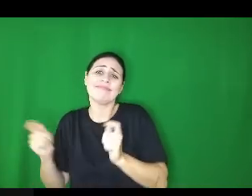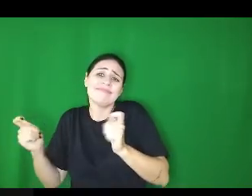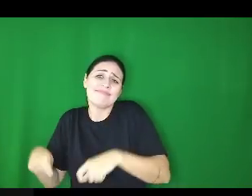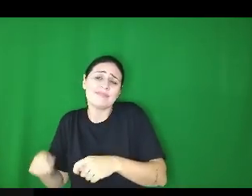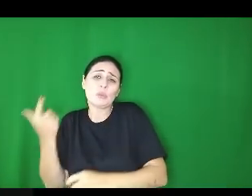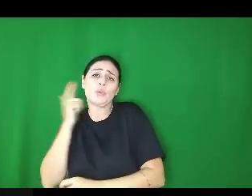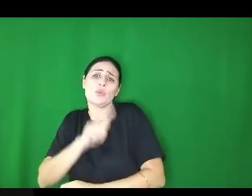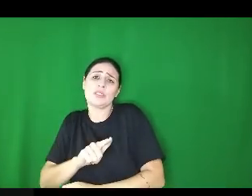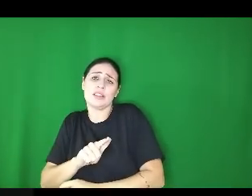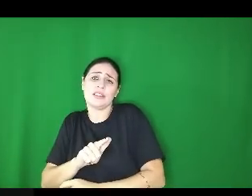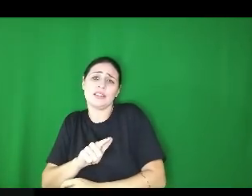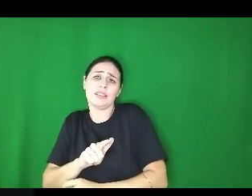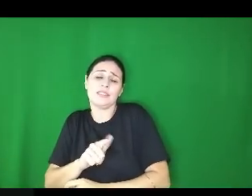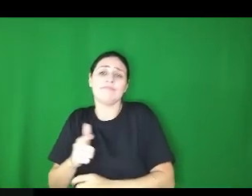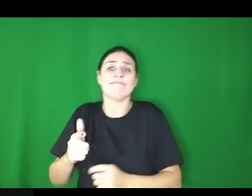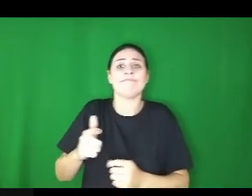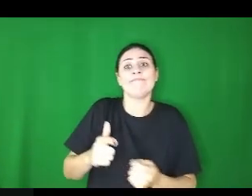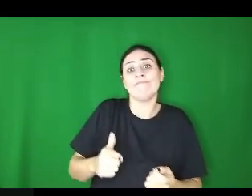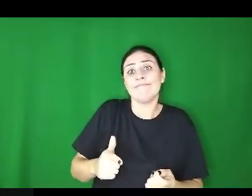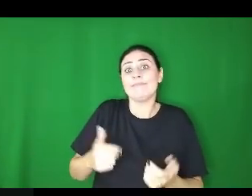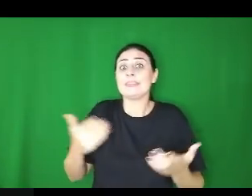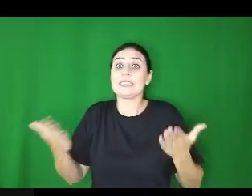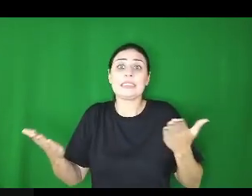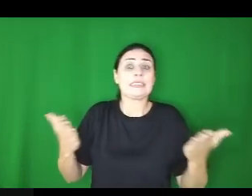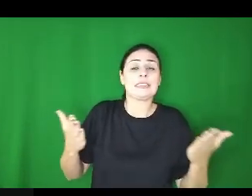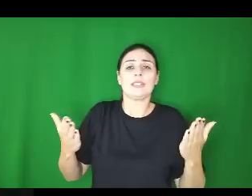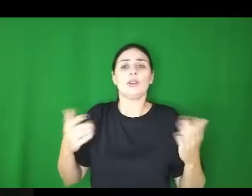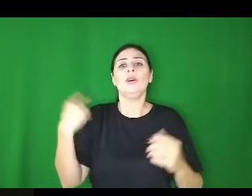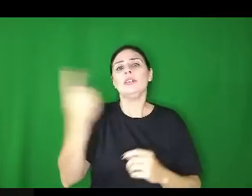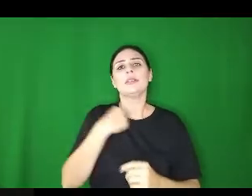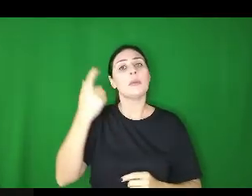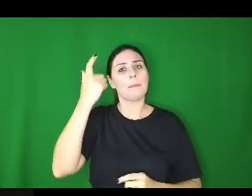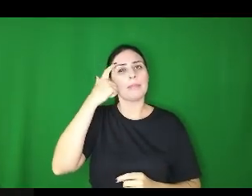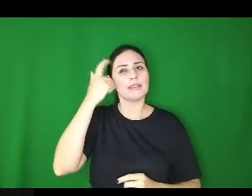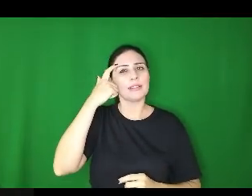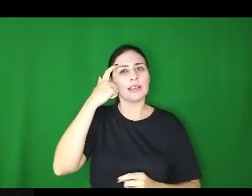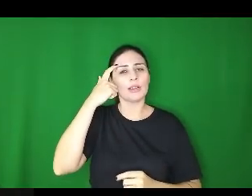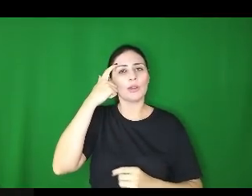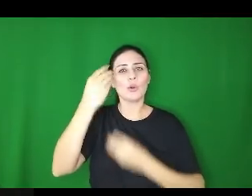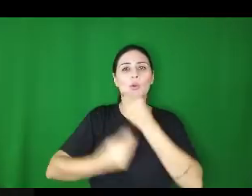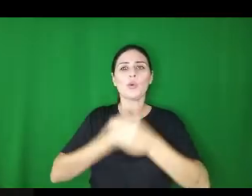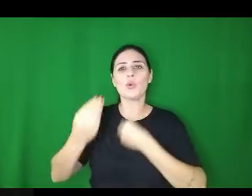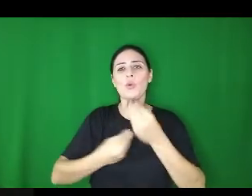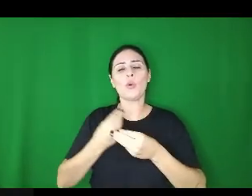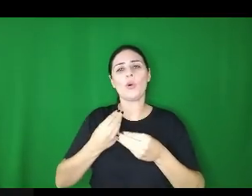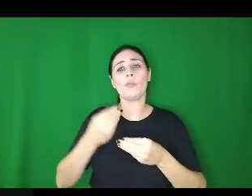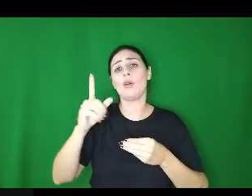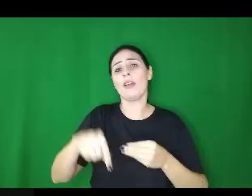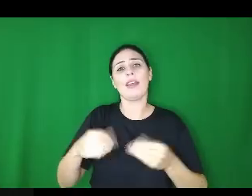o ideal. Bom, mas esse ideal, nós não estamos em condição,